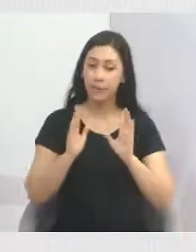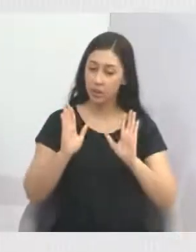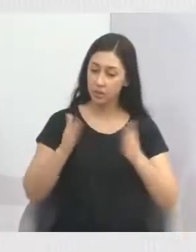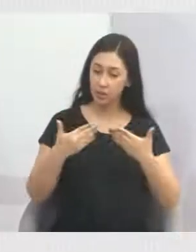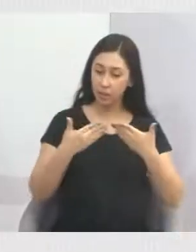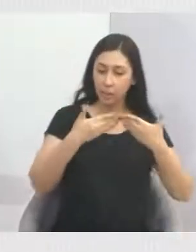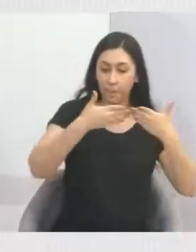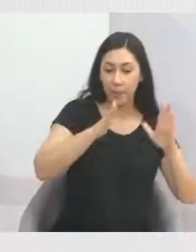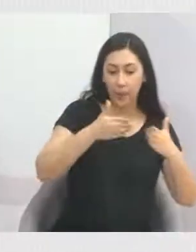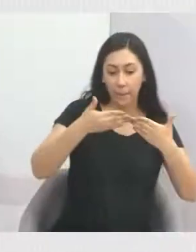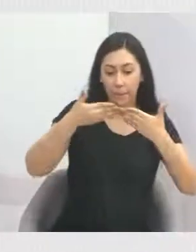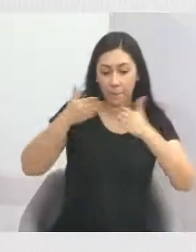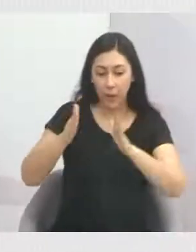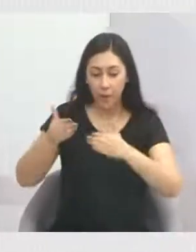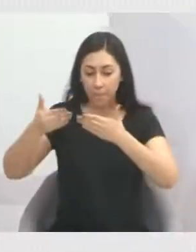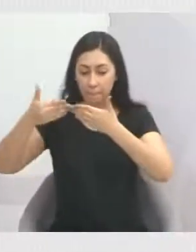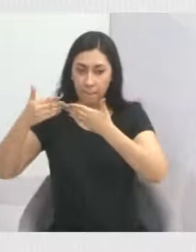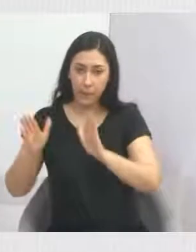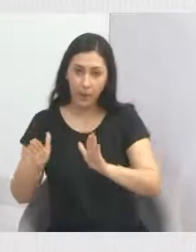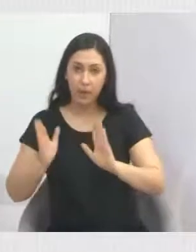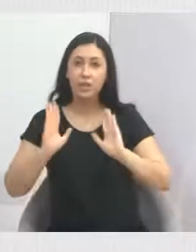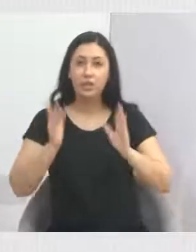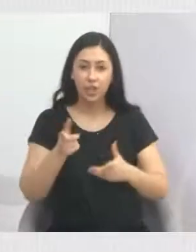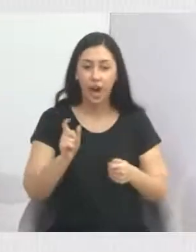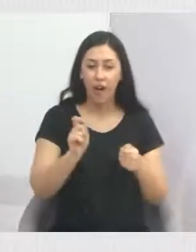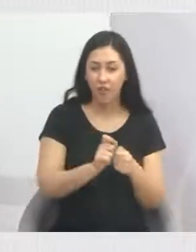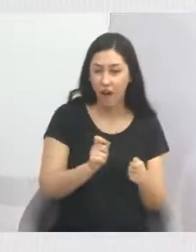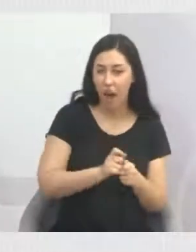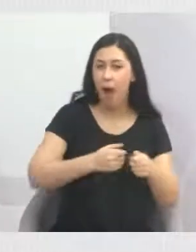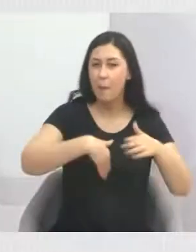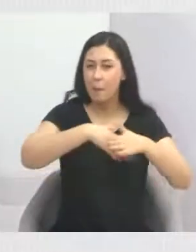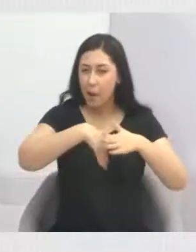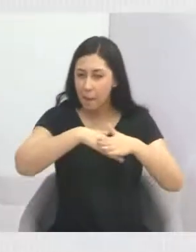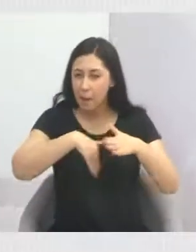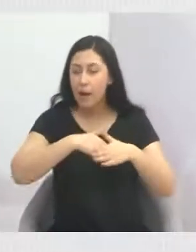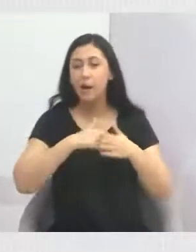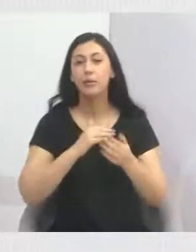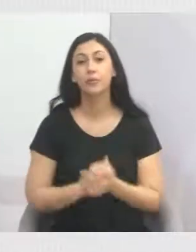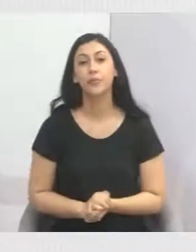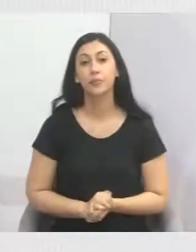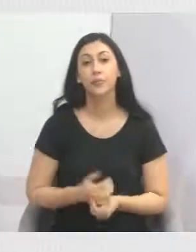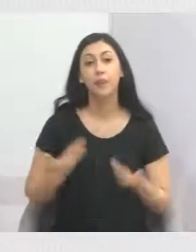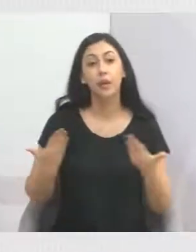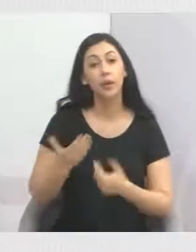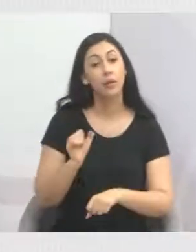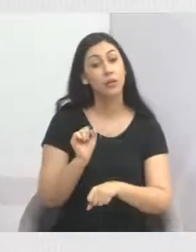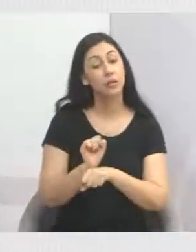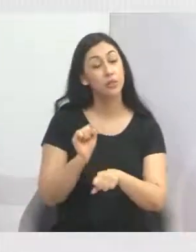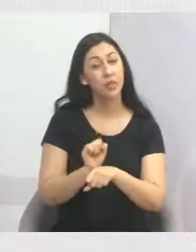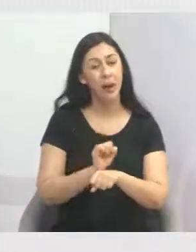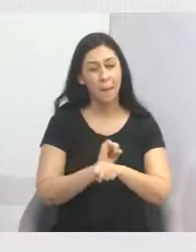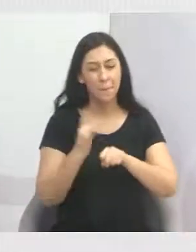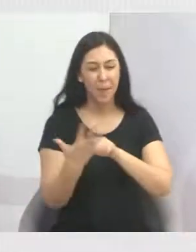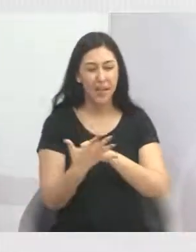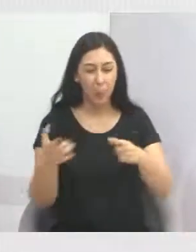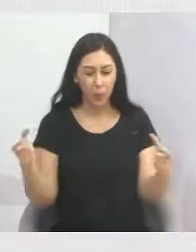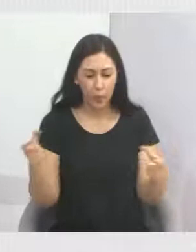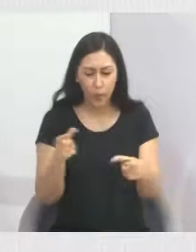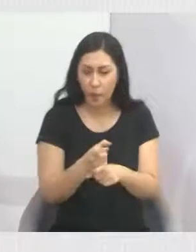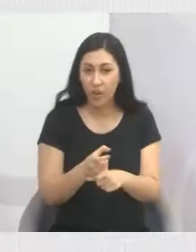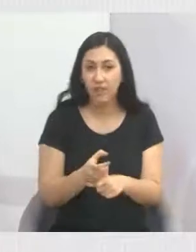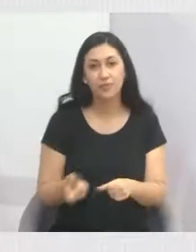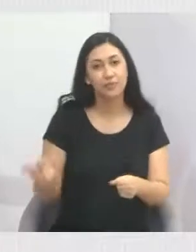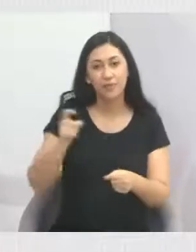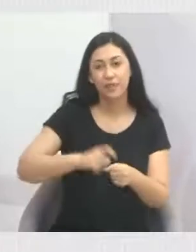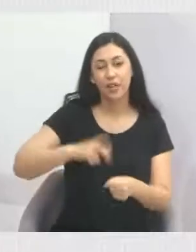do Meia Lua já abriu, já teve rachão lá, foi bonito, casa cheia. Agora é esperar que essa pandemia vá embora e volte aos